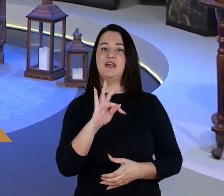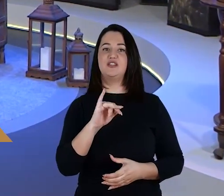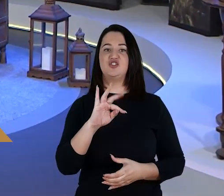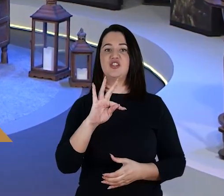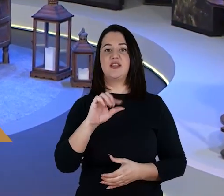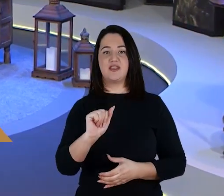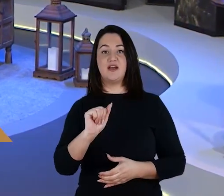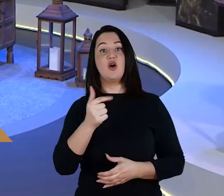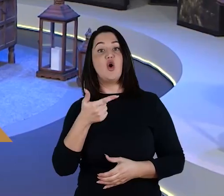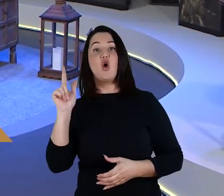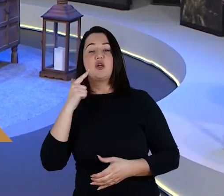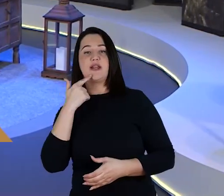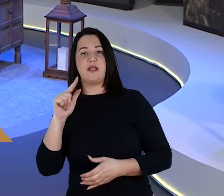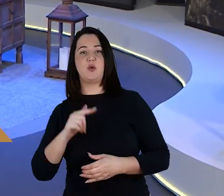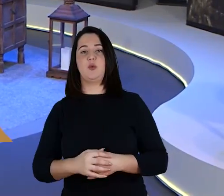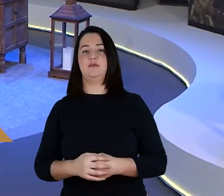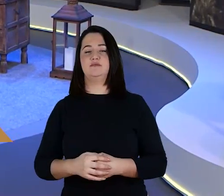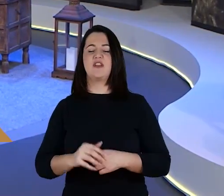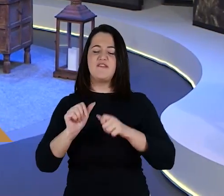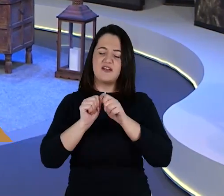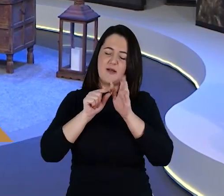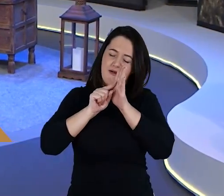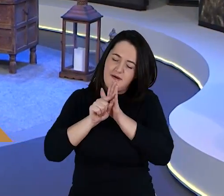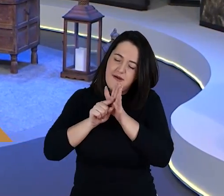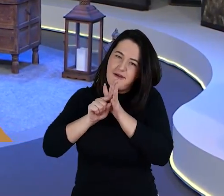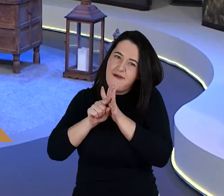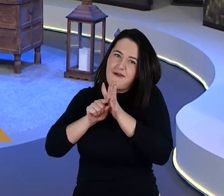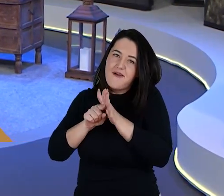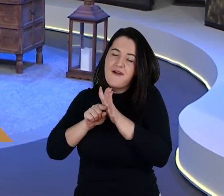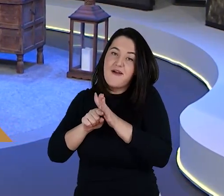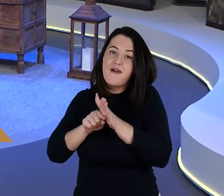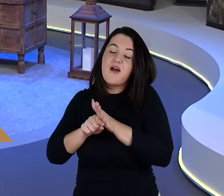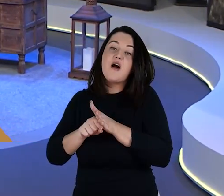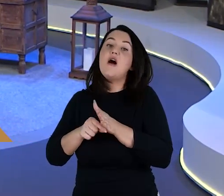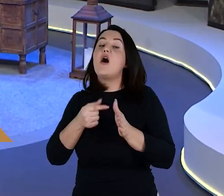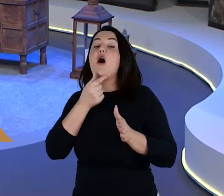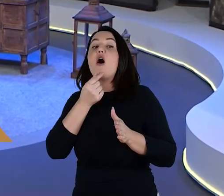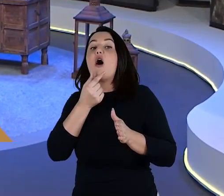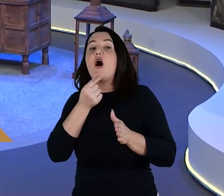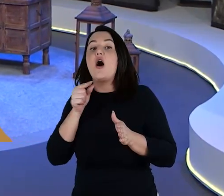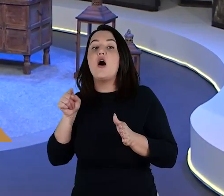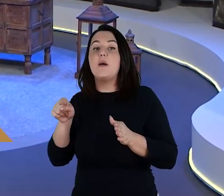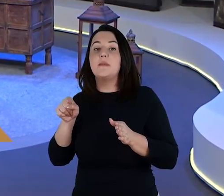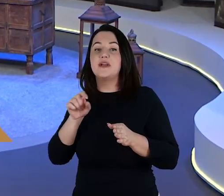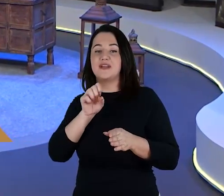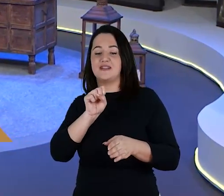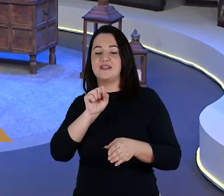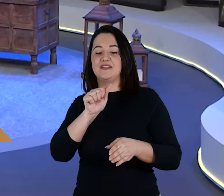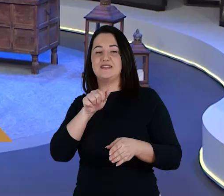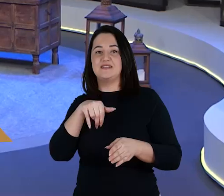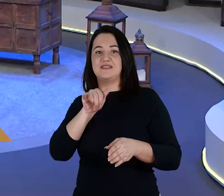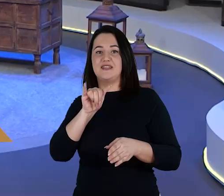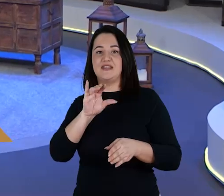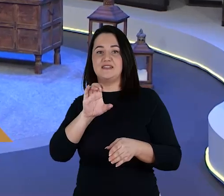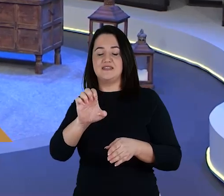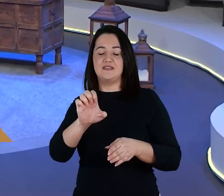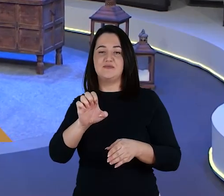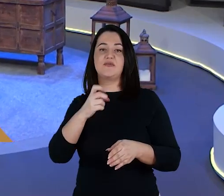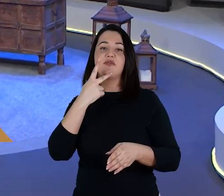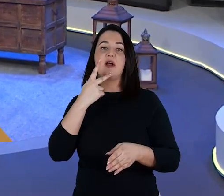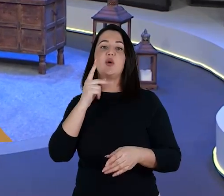Aí, depois de um exame minucioso e uma análise detalhada, Sayce chegou à conclusão muito importante e